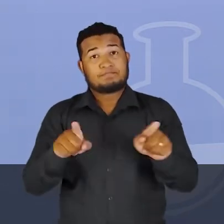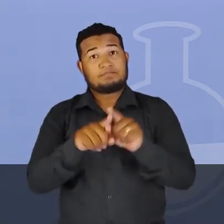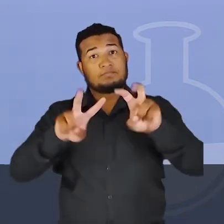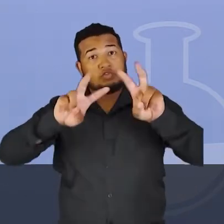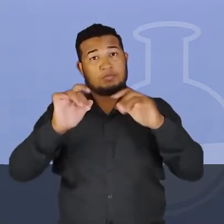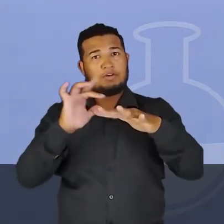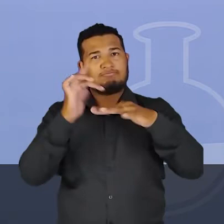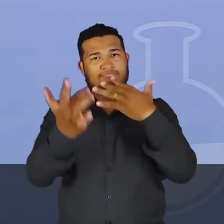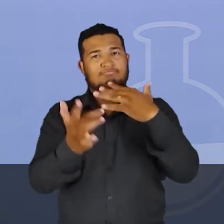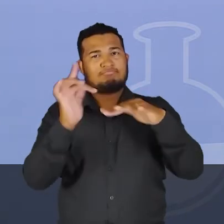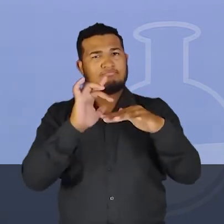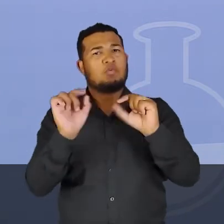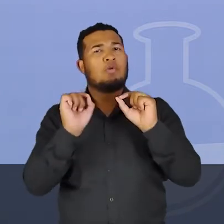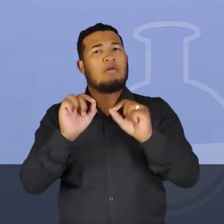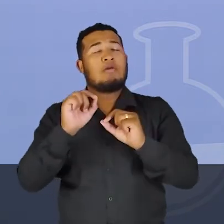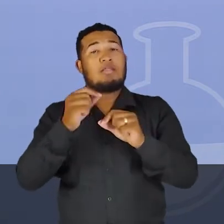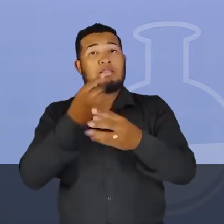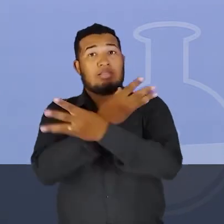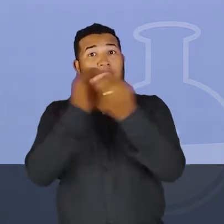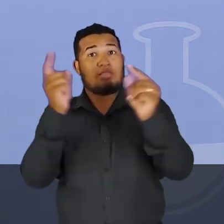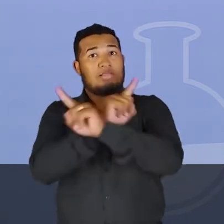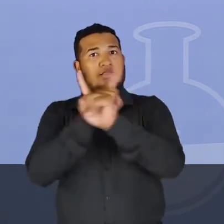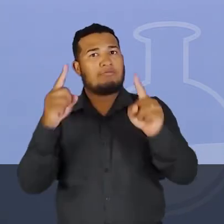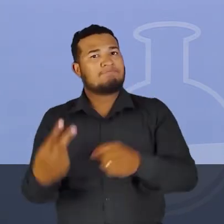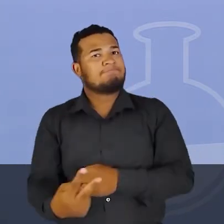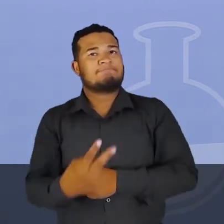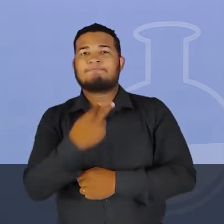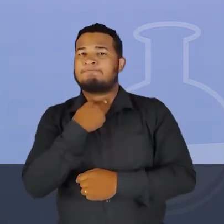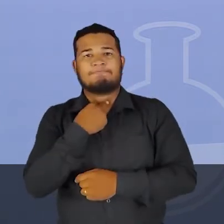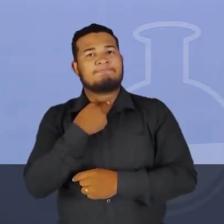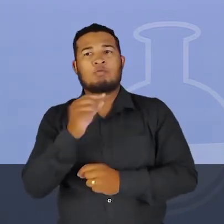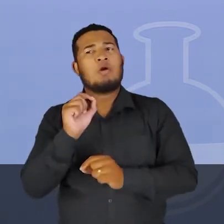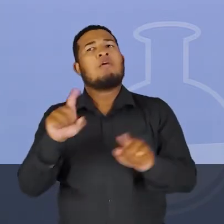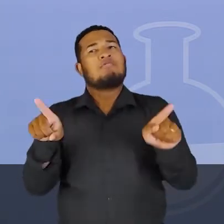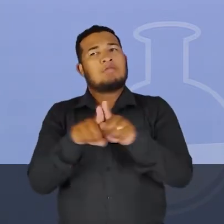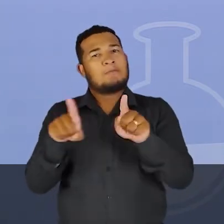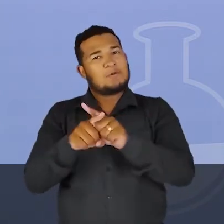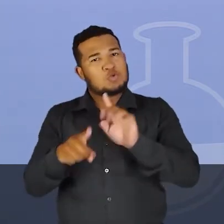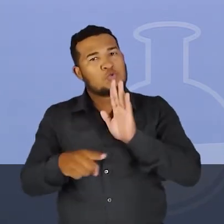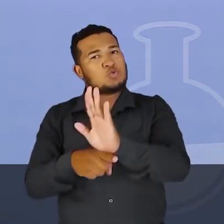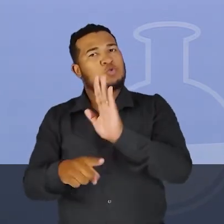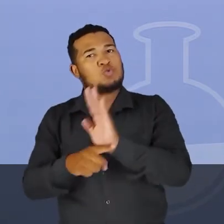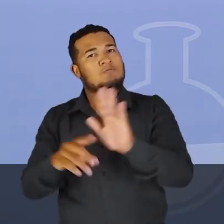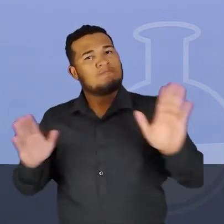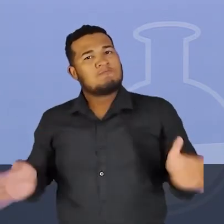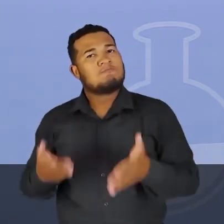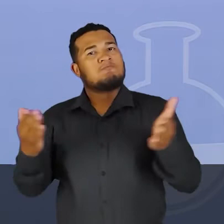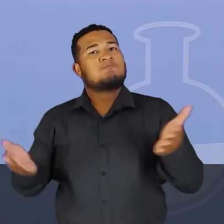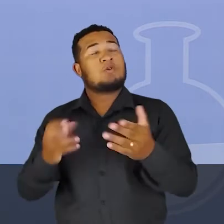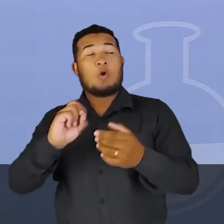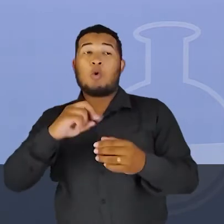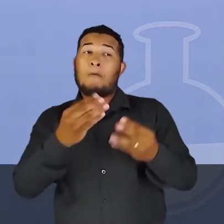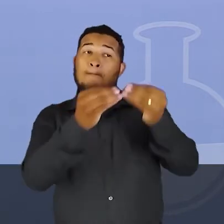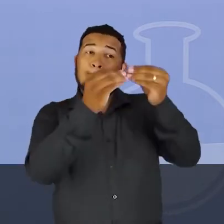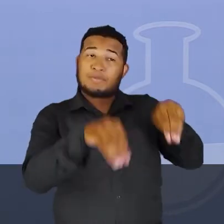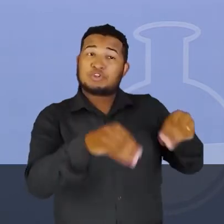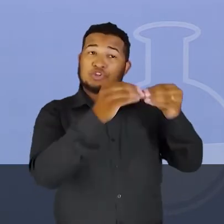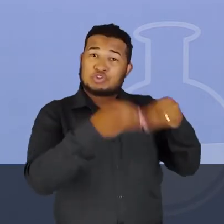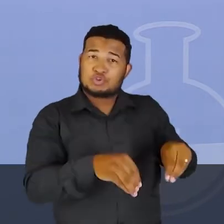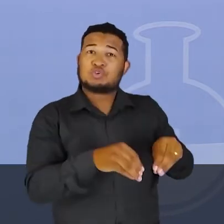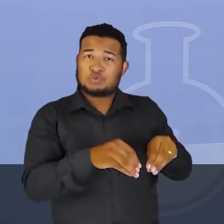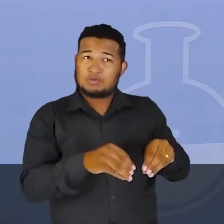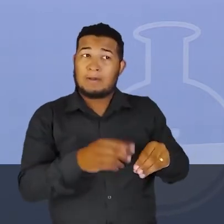redes sociais, uma coisa que a gente não pode deixar de falar, que vai contribuir ou vamos dizer assim, prejudicar, muito